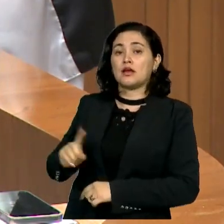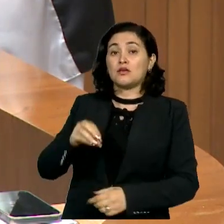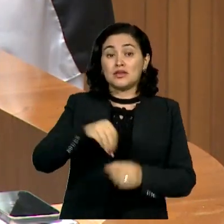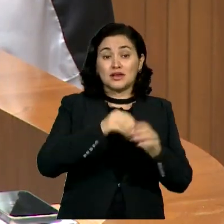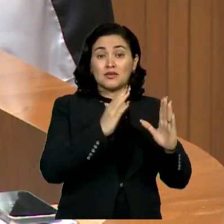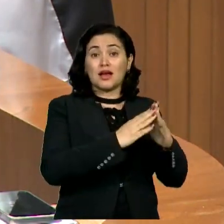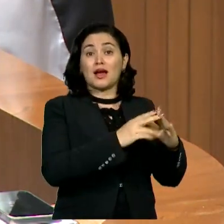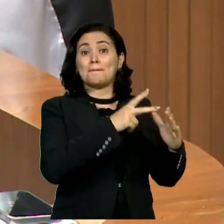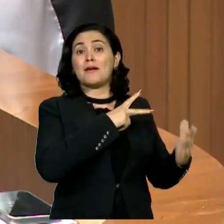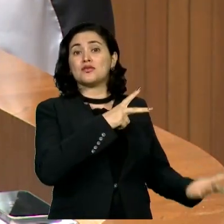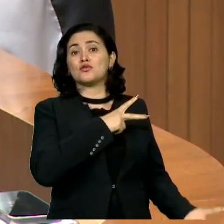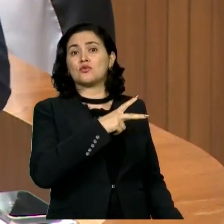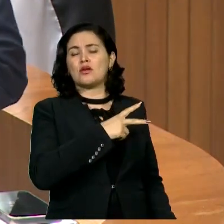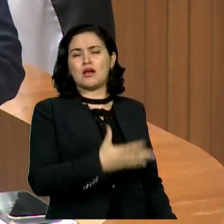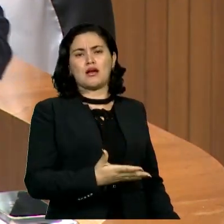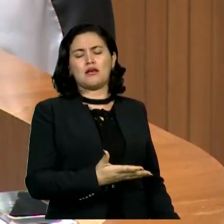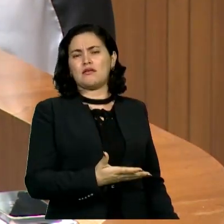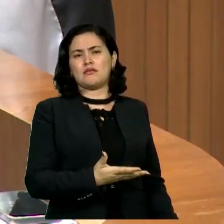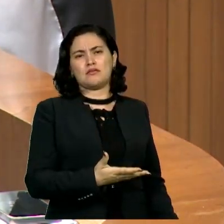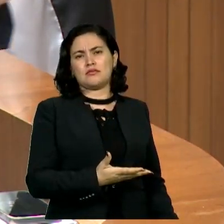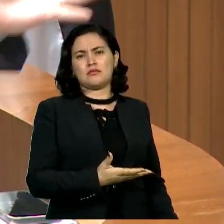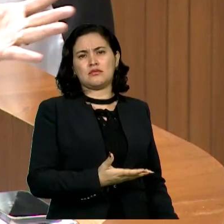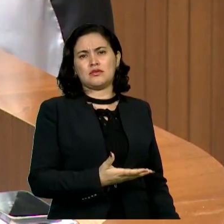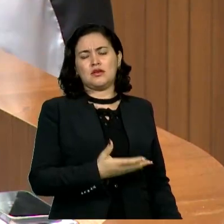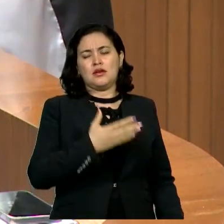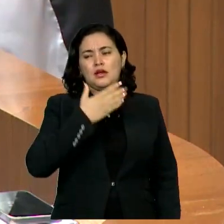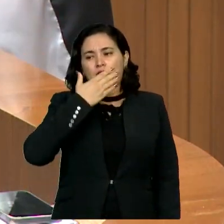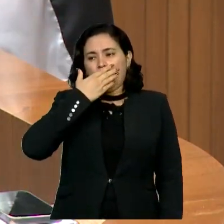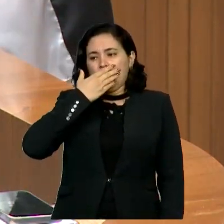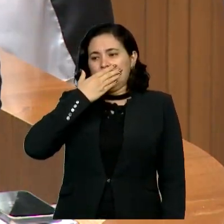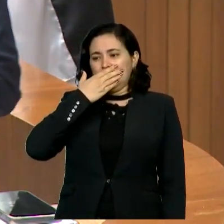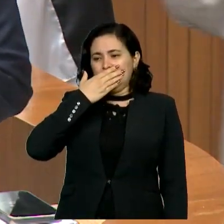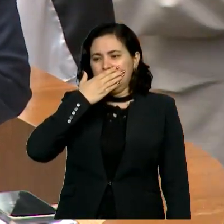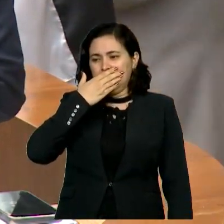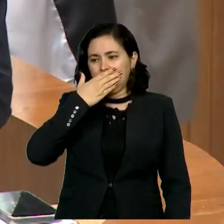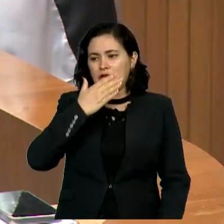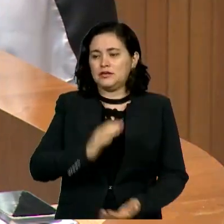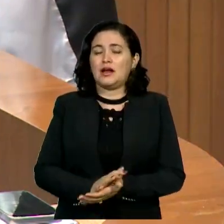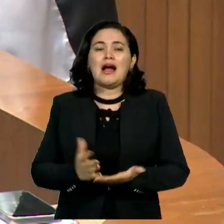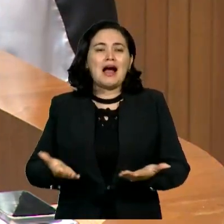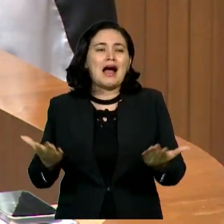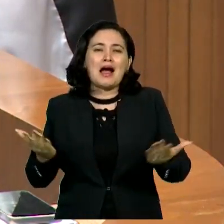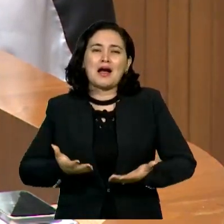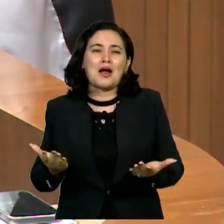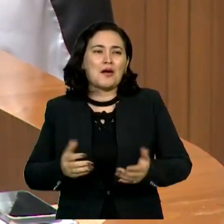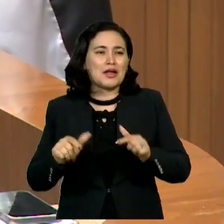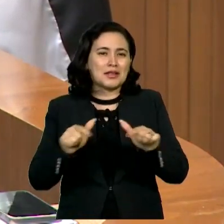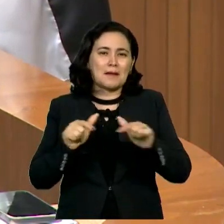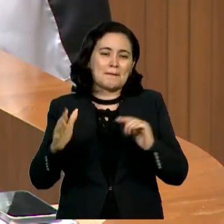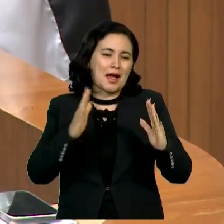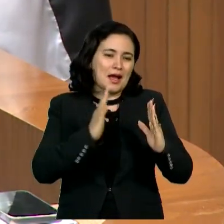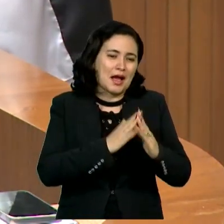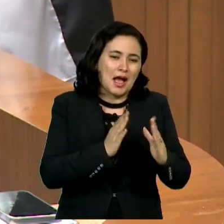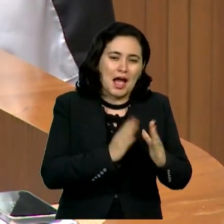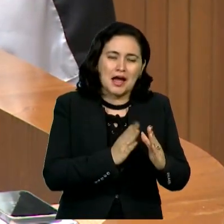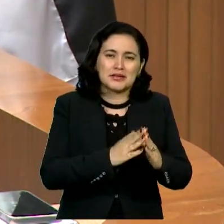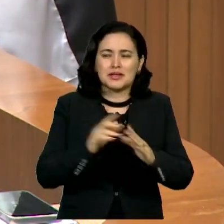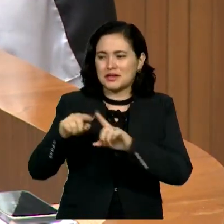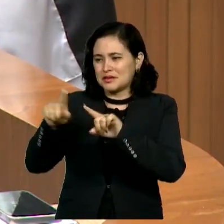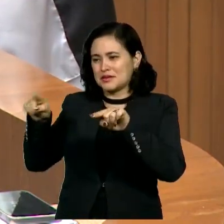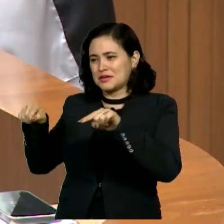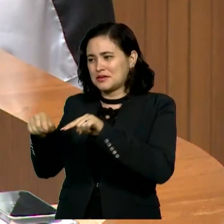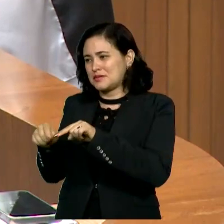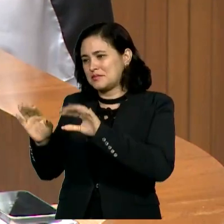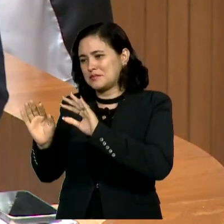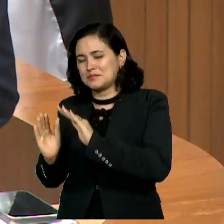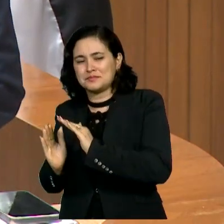advogado. E nem muito menos essa de dizer, ah, agora trabalho em casa, é extensão do escritório. Não é. Esse não